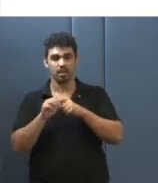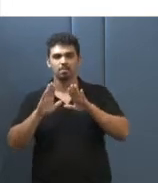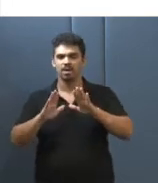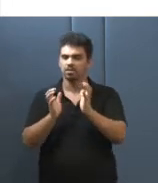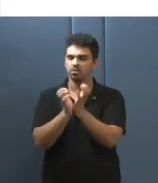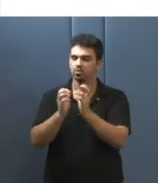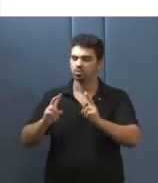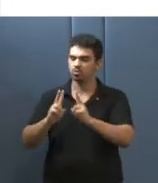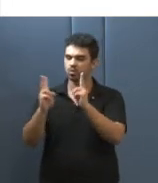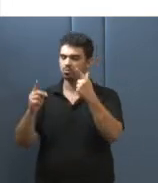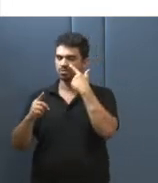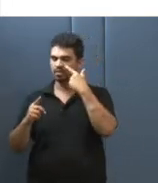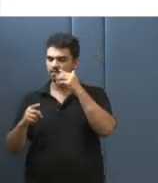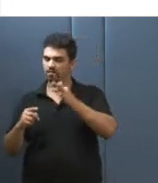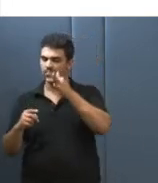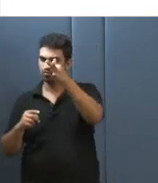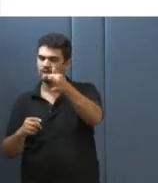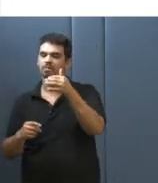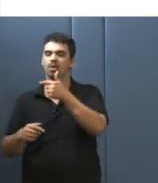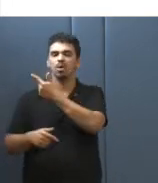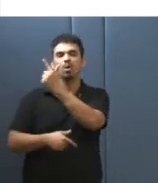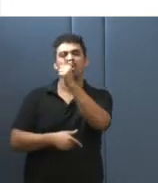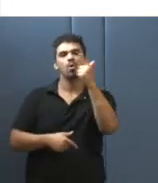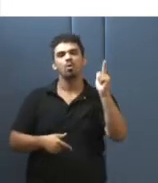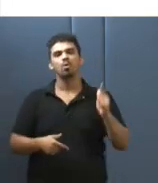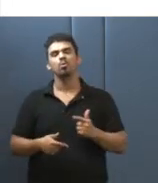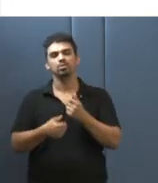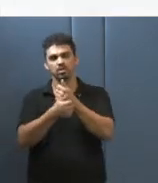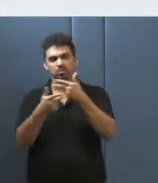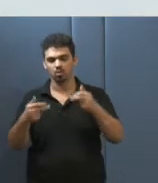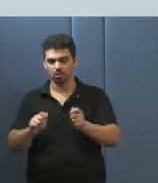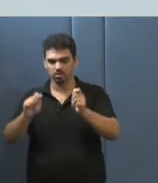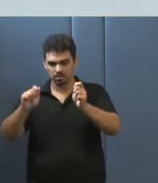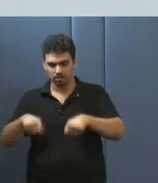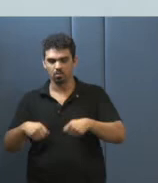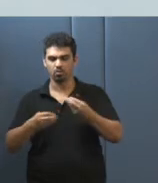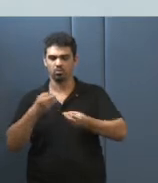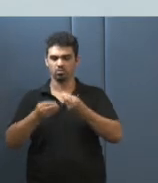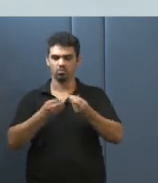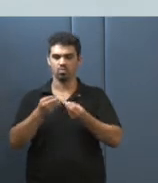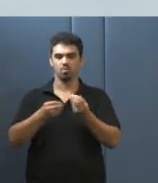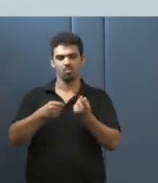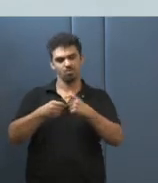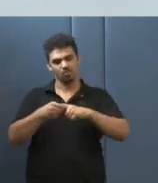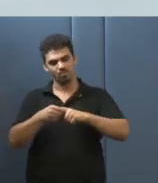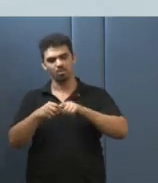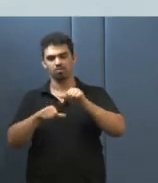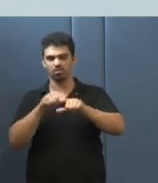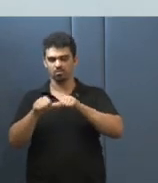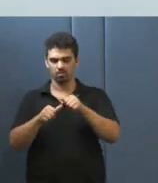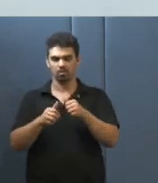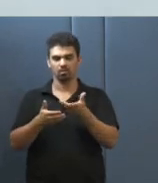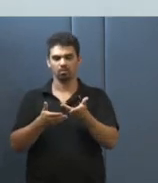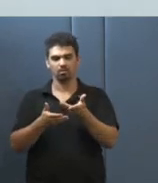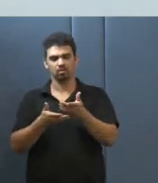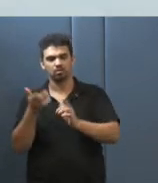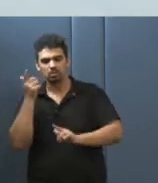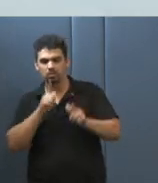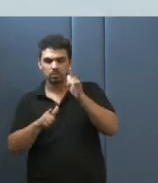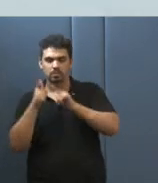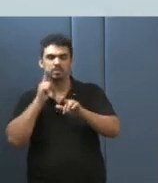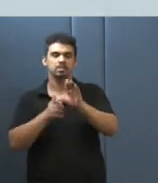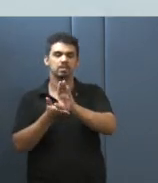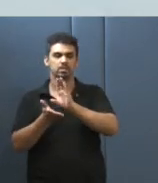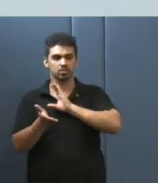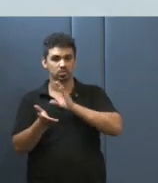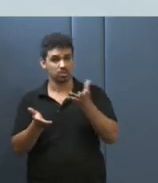outros arranjos que visem a reestruturação de dívida. Naturalmente, desconto e alongamento de prazo é o que vem mais fácil à